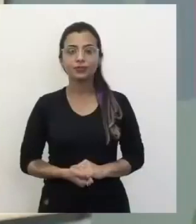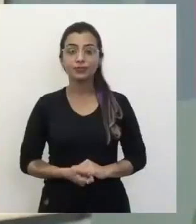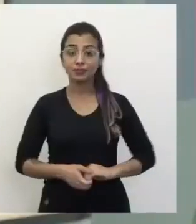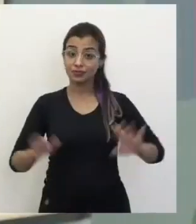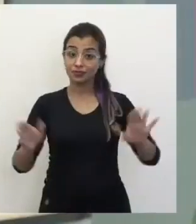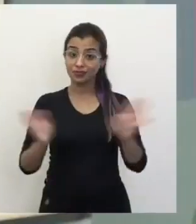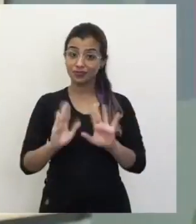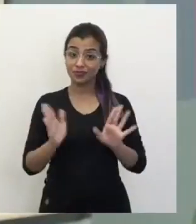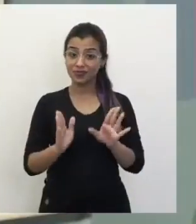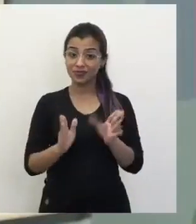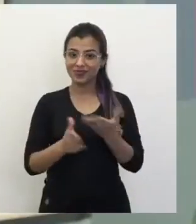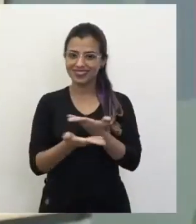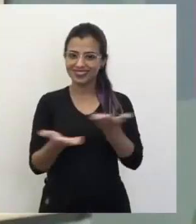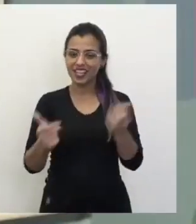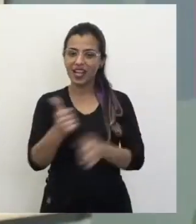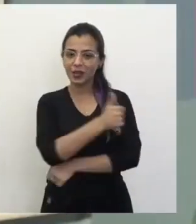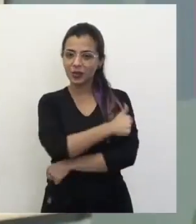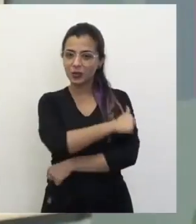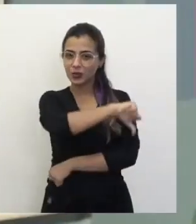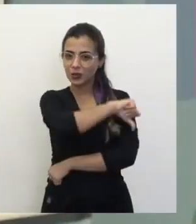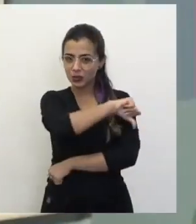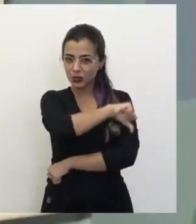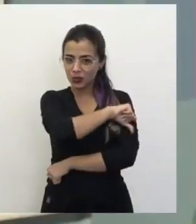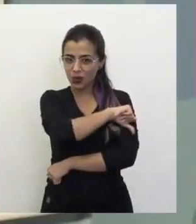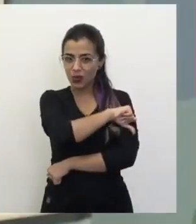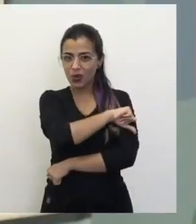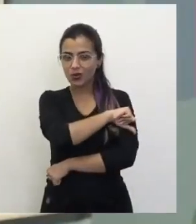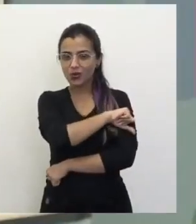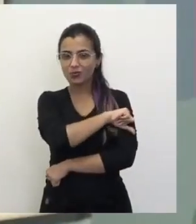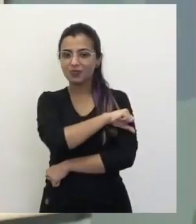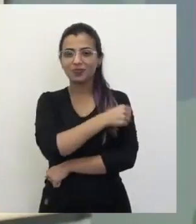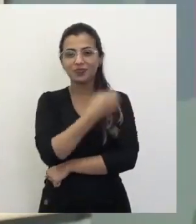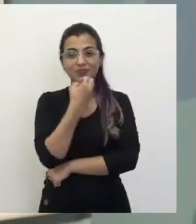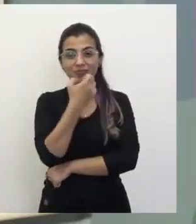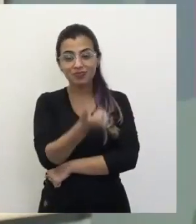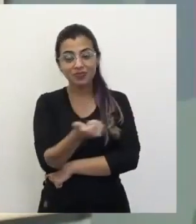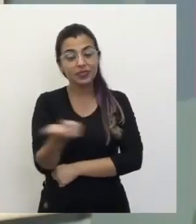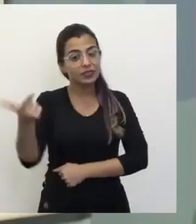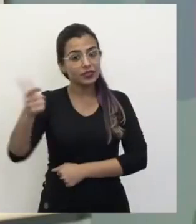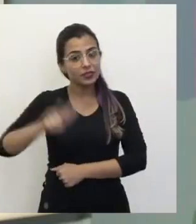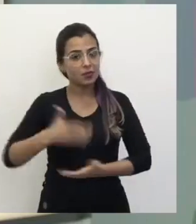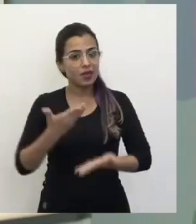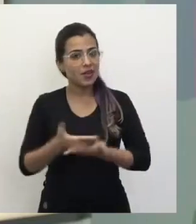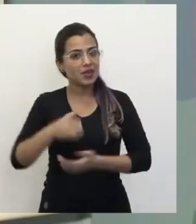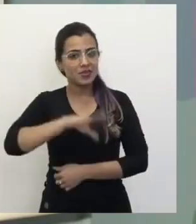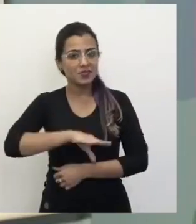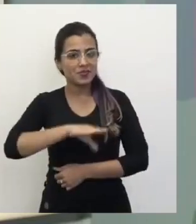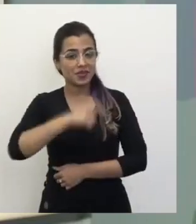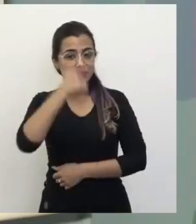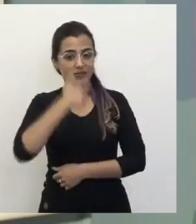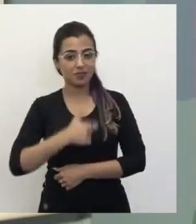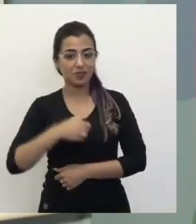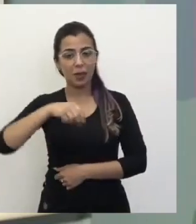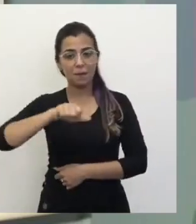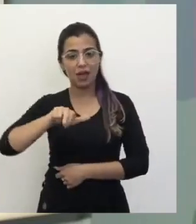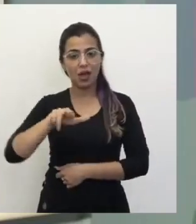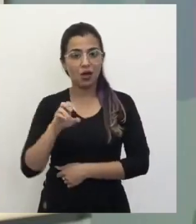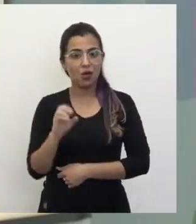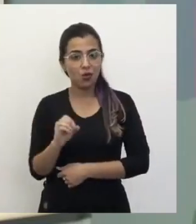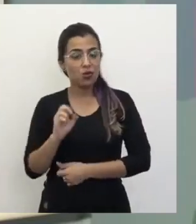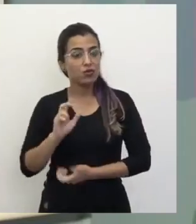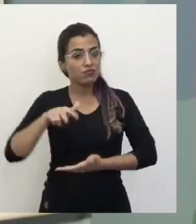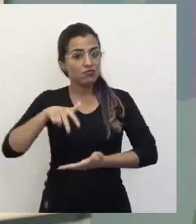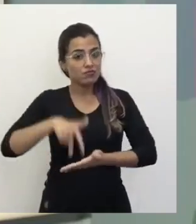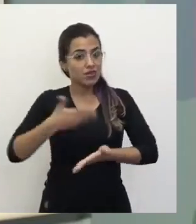Olá, queridos alunos do nono ano do Ensino Fundamental. Estamos aqui mais uma vez para mais uma aula de língua portuguesa. Eu sou o professor Mauro e estou aqui para uma